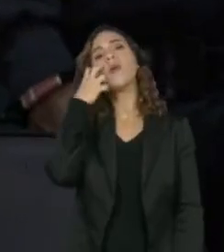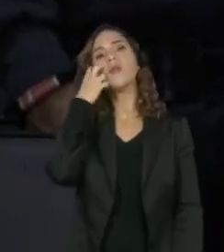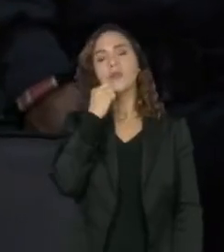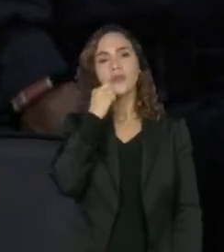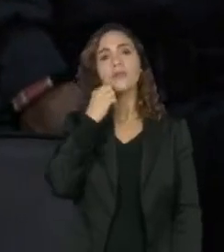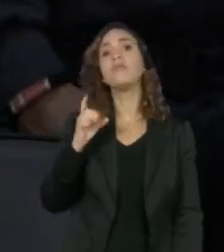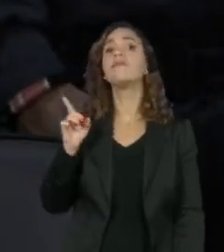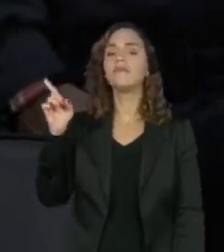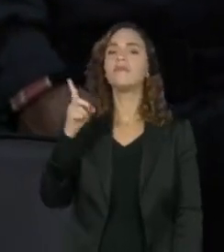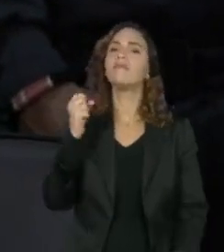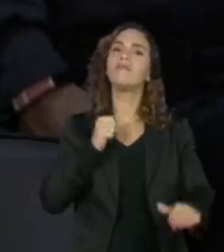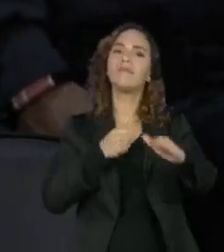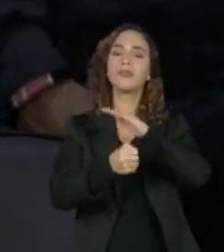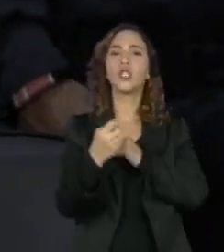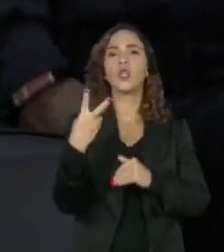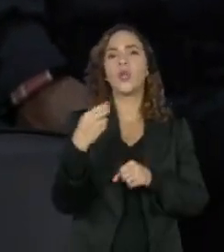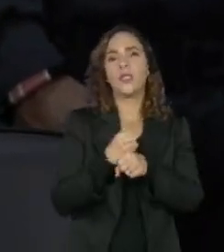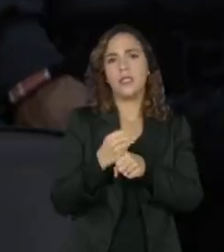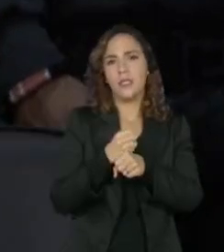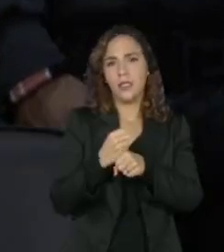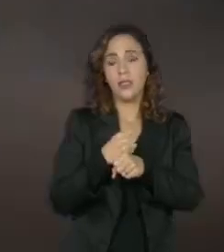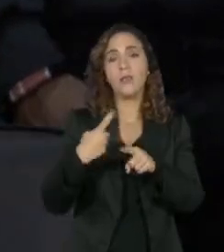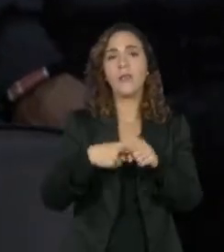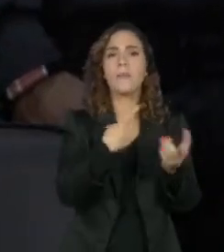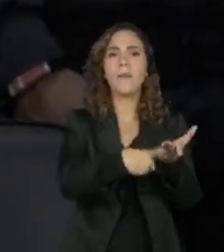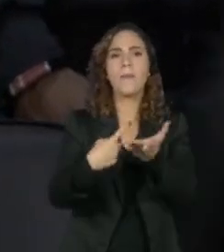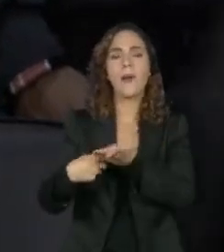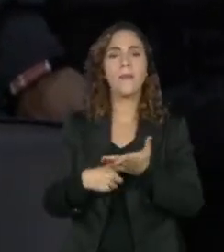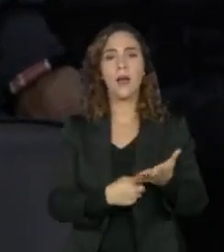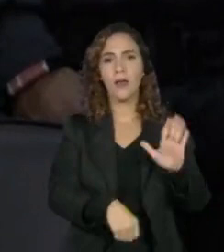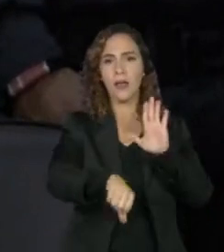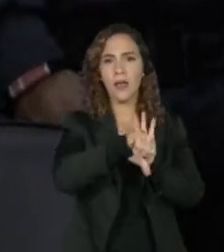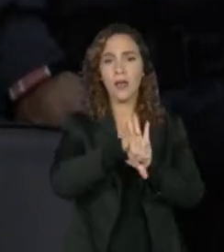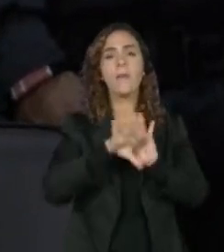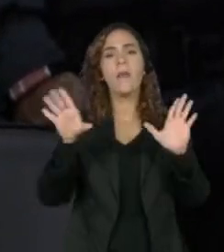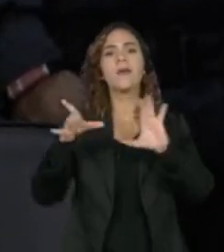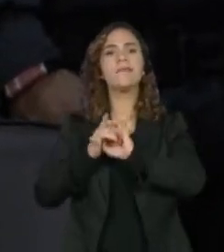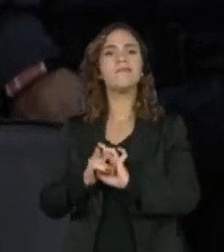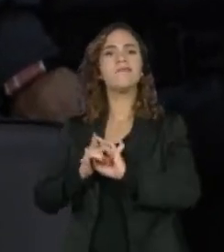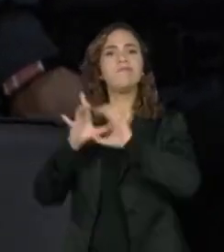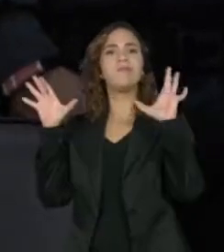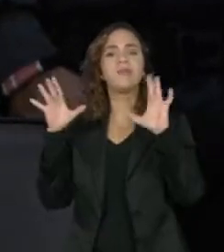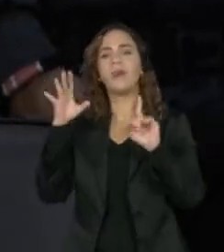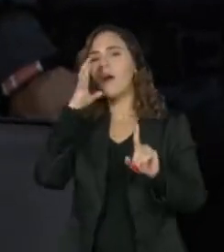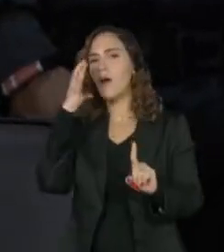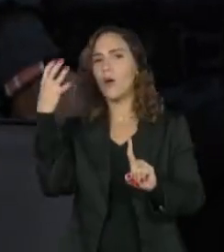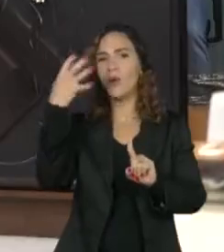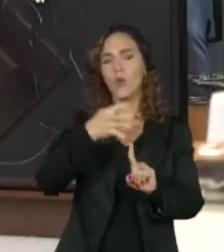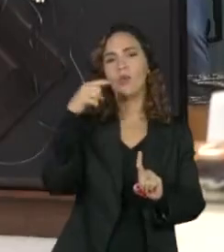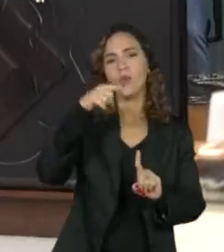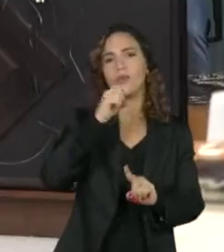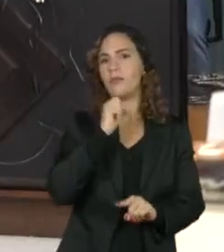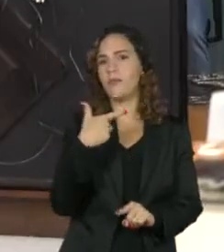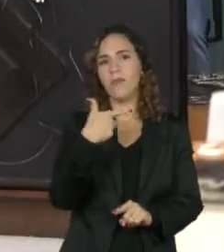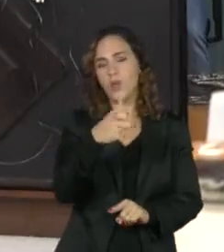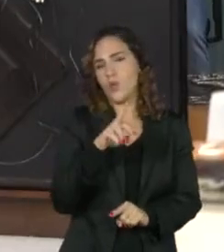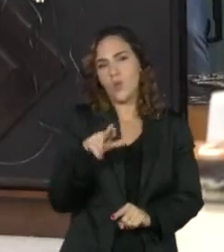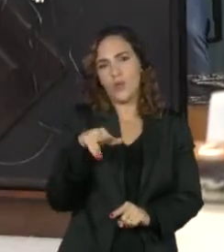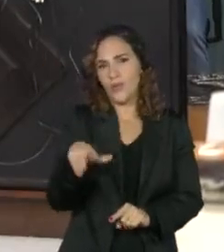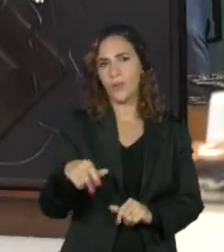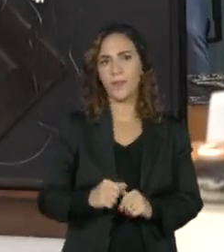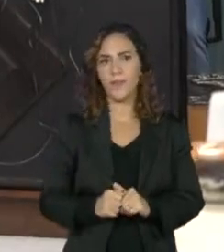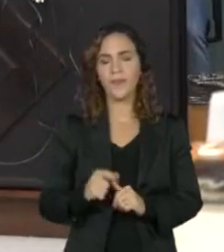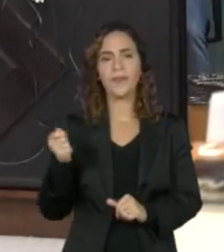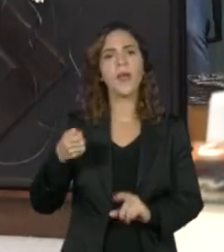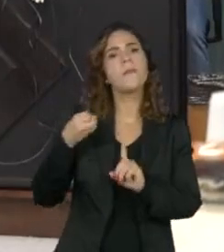foi condenado a dois anos de prisão por Associação criminosa Mas acabou absolvido das é de homicídio ao longo